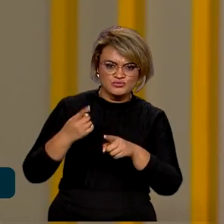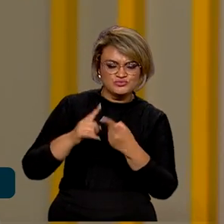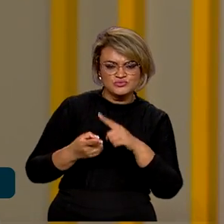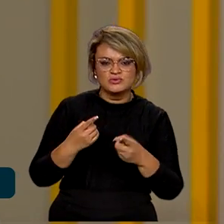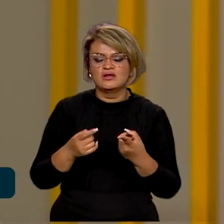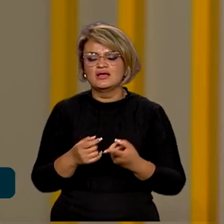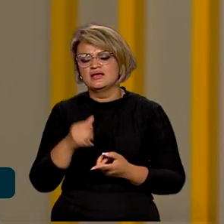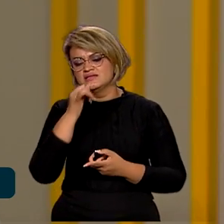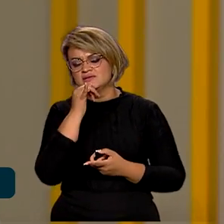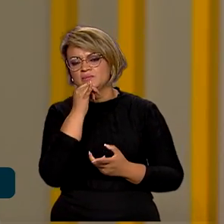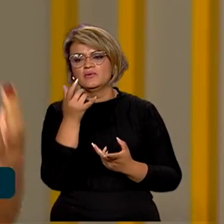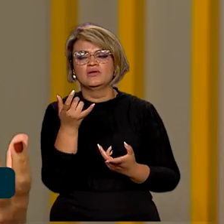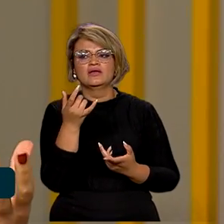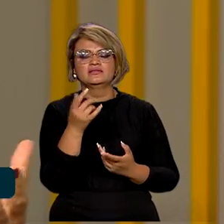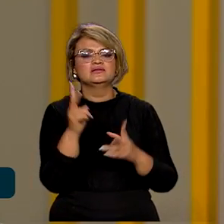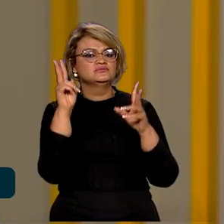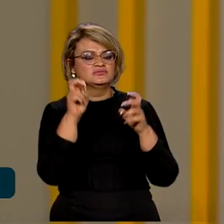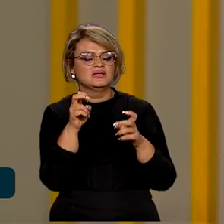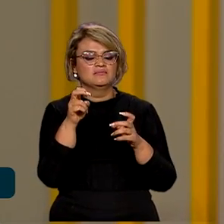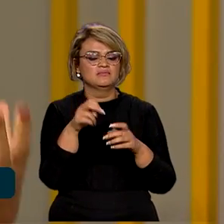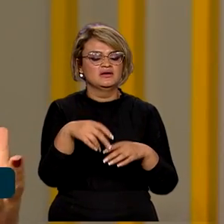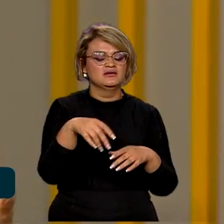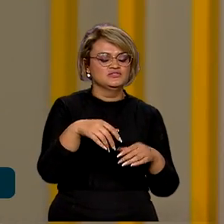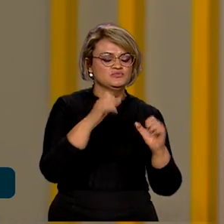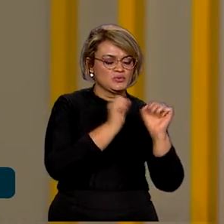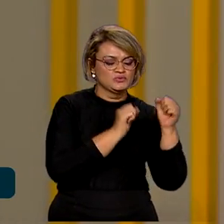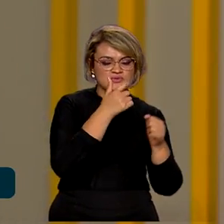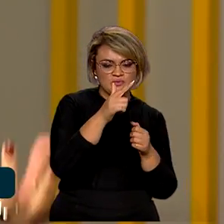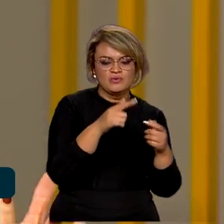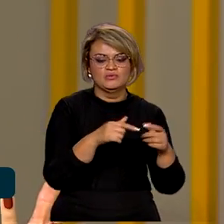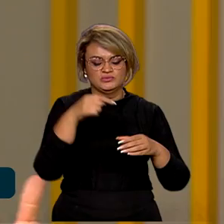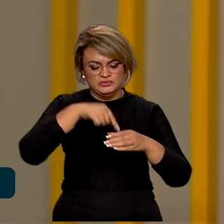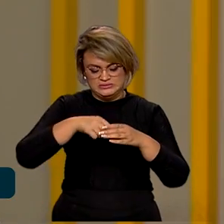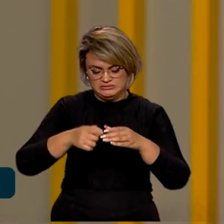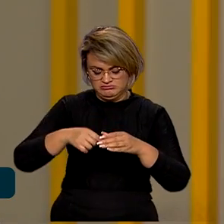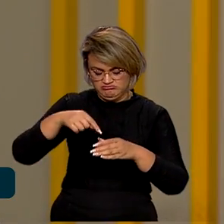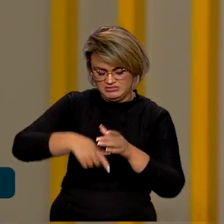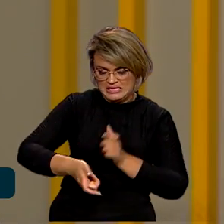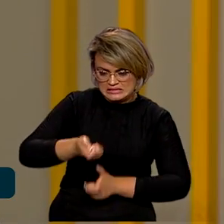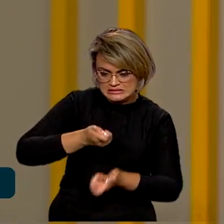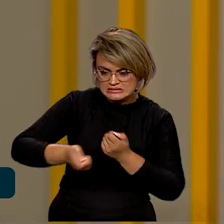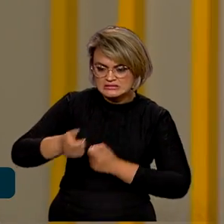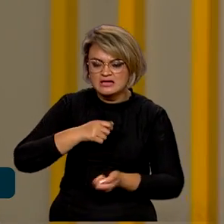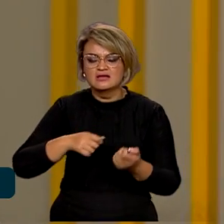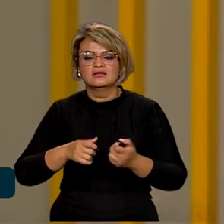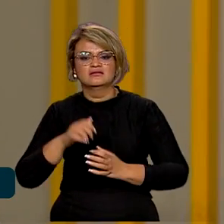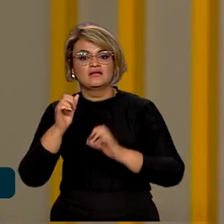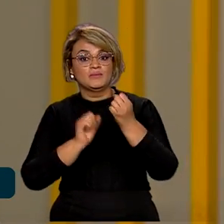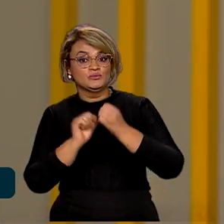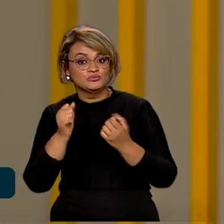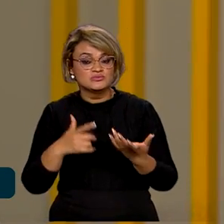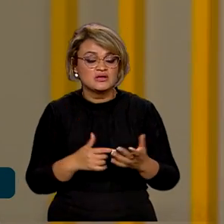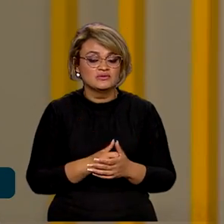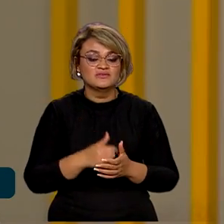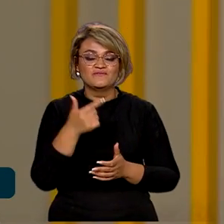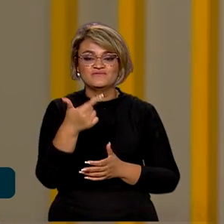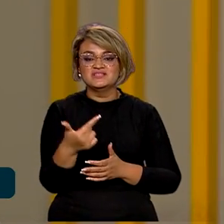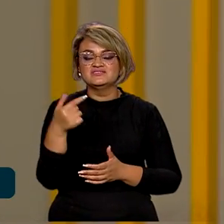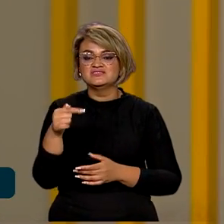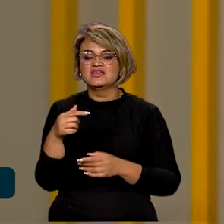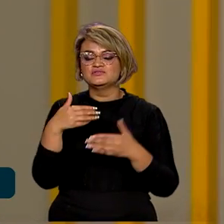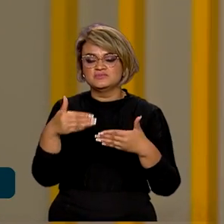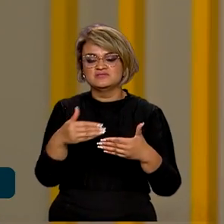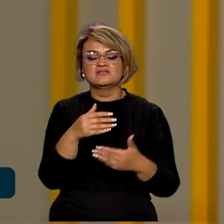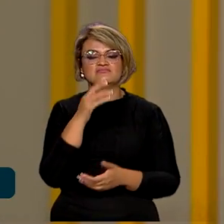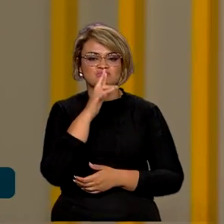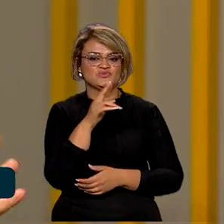Por exemplo, você tem o tema dos quintais produtivos, das cisternas, da produção, Né? Então, 27 ministérios